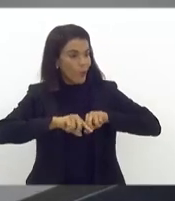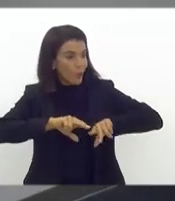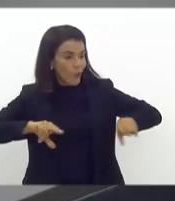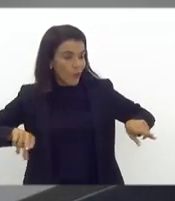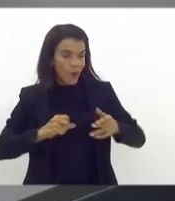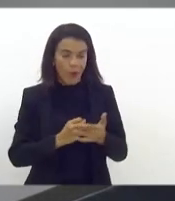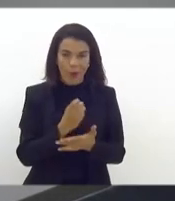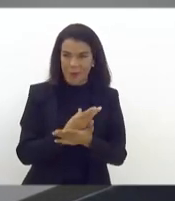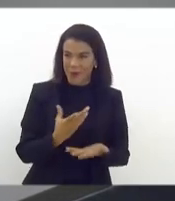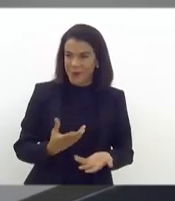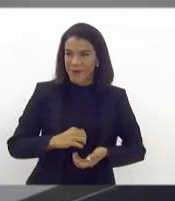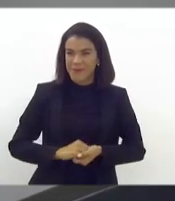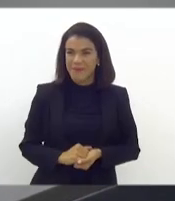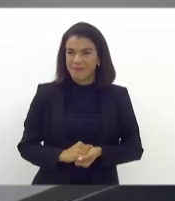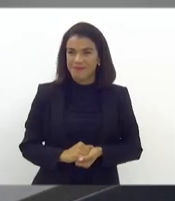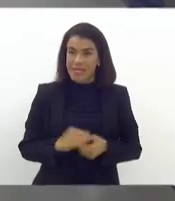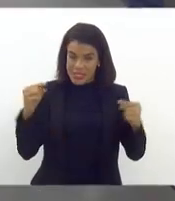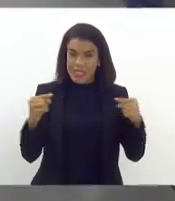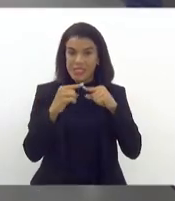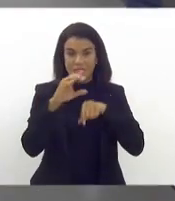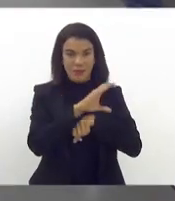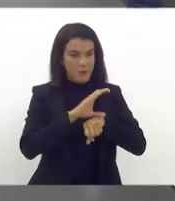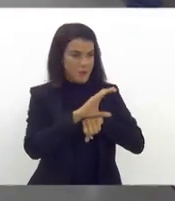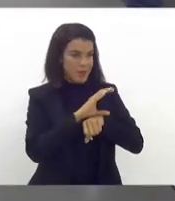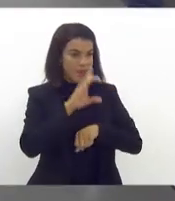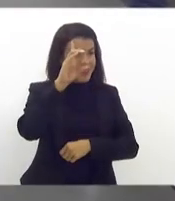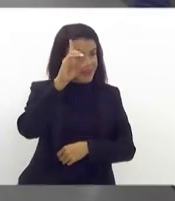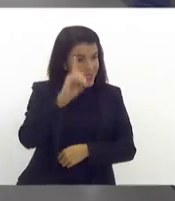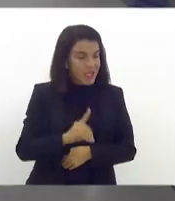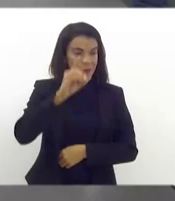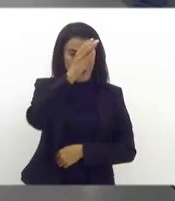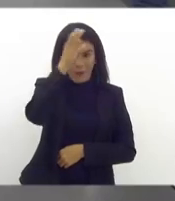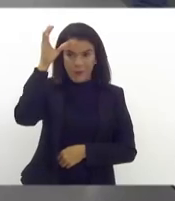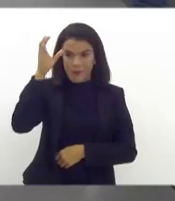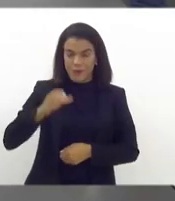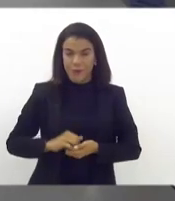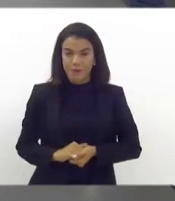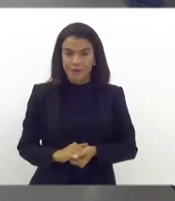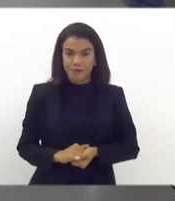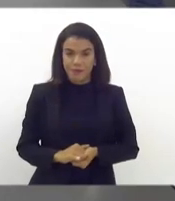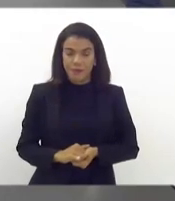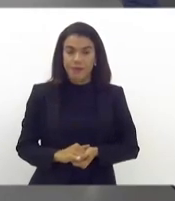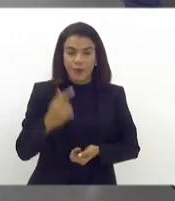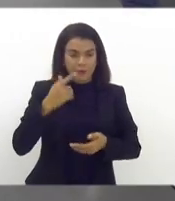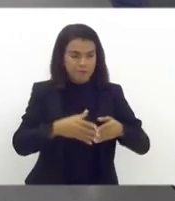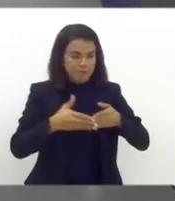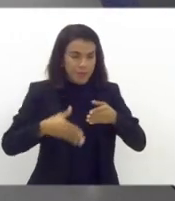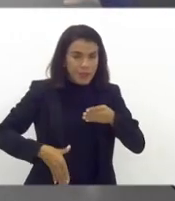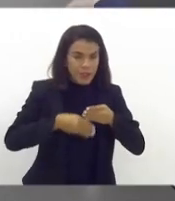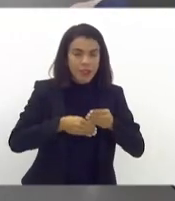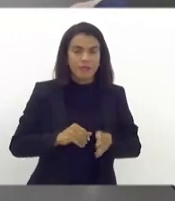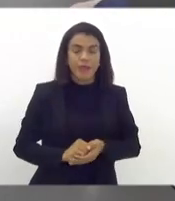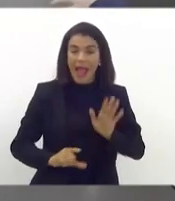Esse é um aspecto que eu me pego pela constitucionalidade. Rapidíssima parte. Dentro do direito do consumidor, deputado Mink. Rapidíssima parte. Veja, a